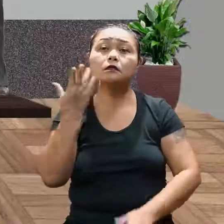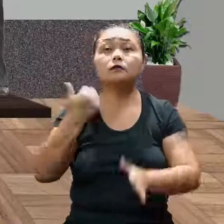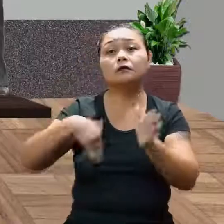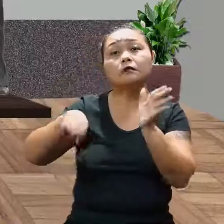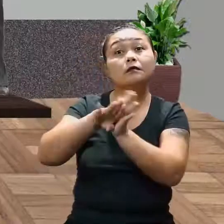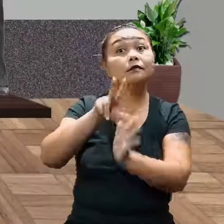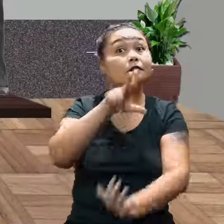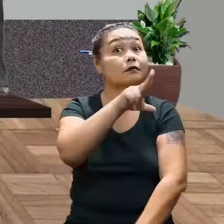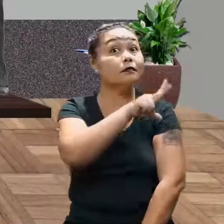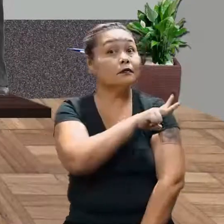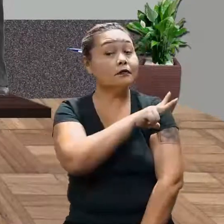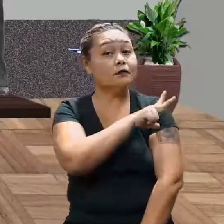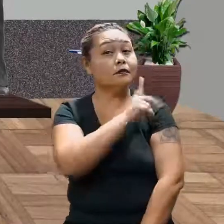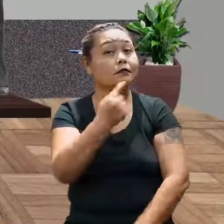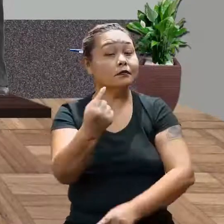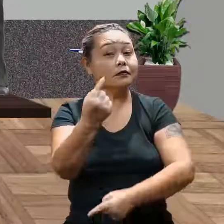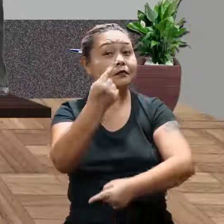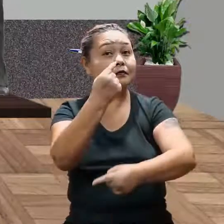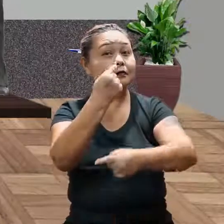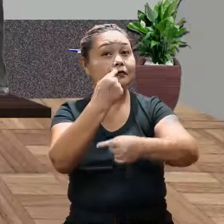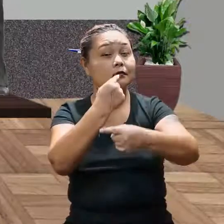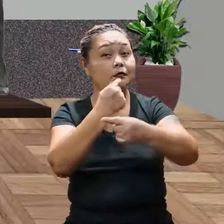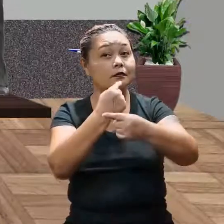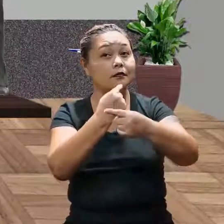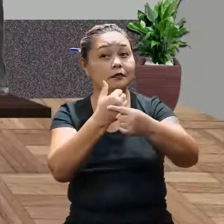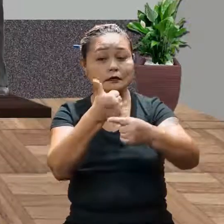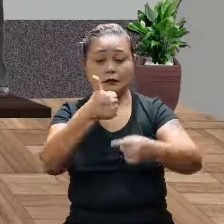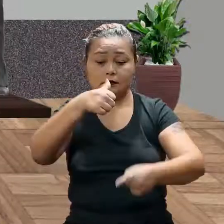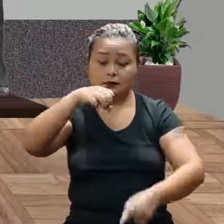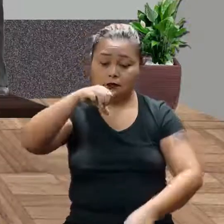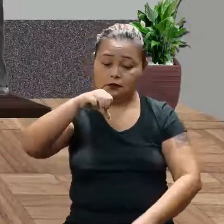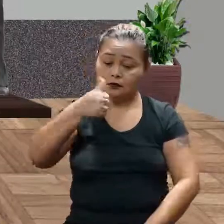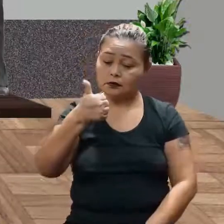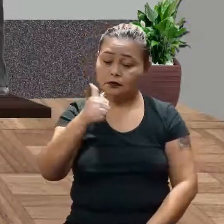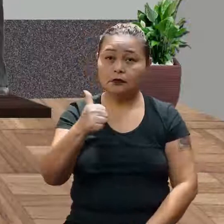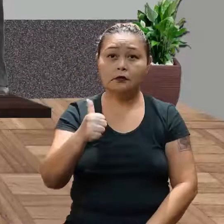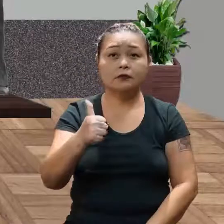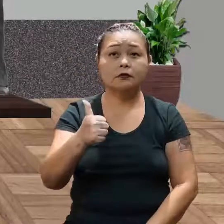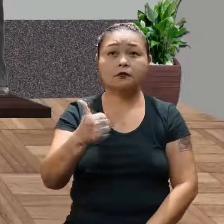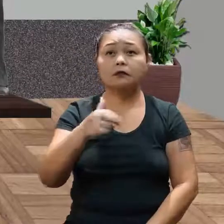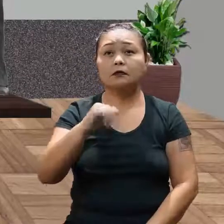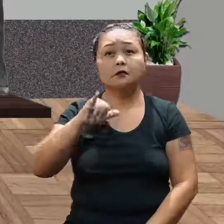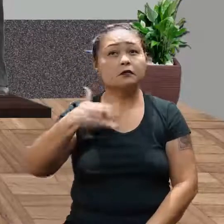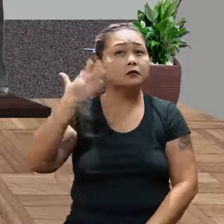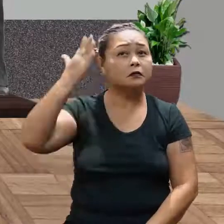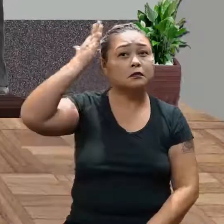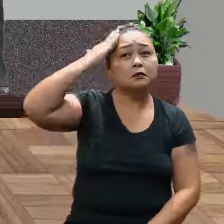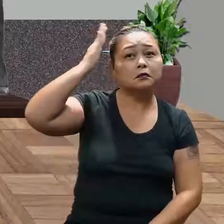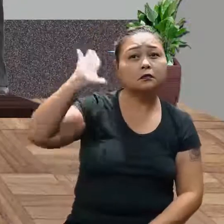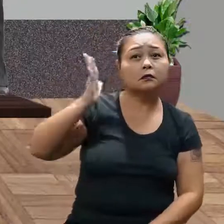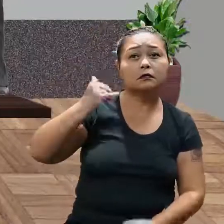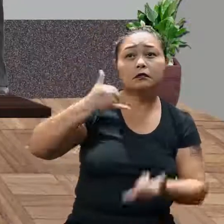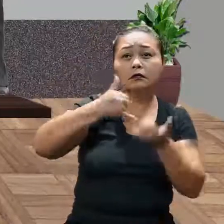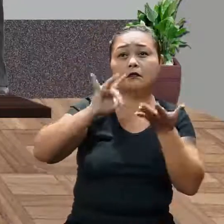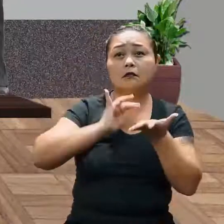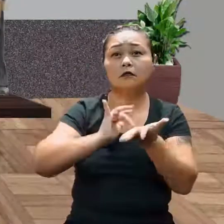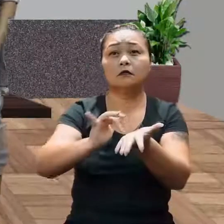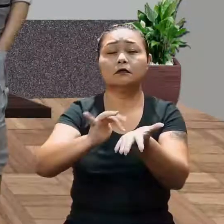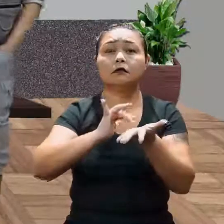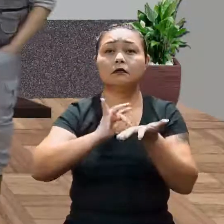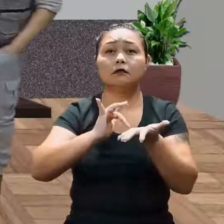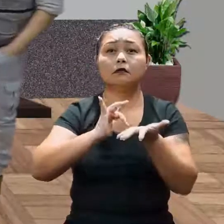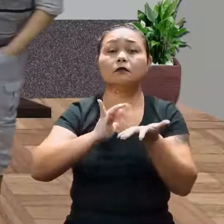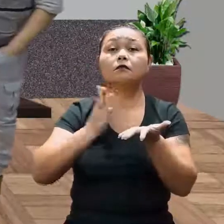Vilhena. Depois, em 1911, vai chegar ali em Ji-Paraná, as linhas telegráficas chegam em